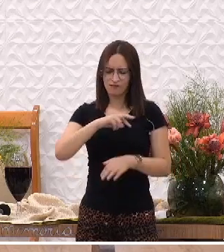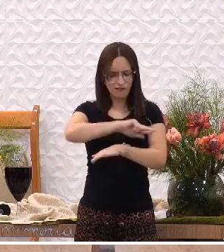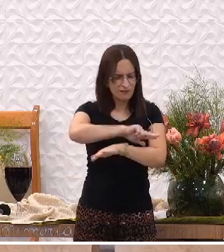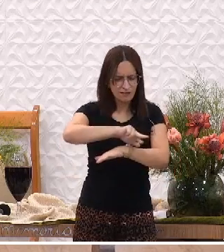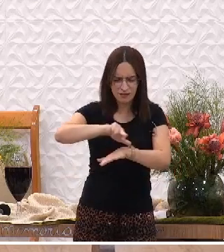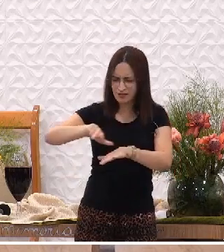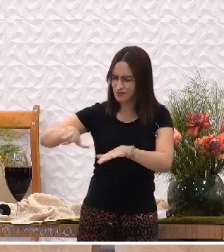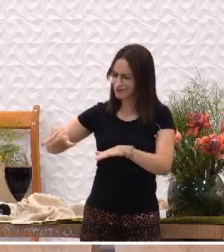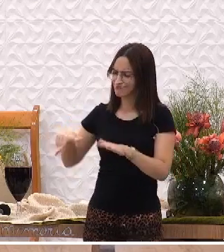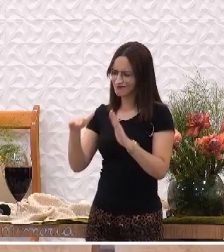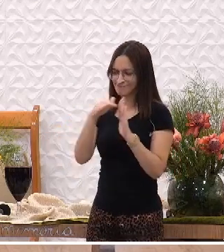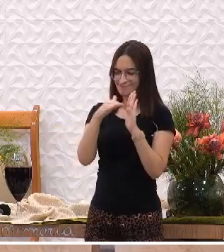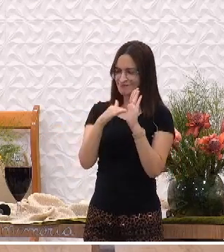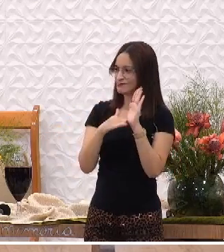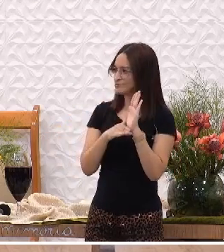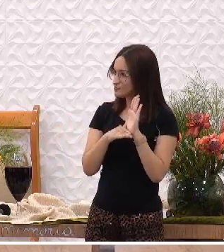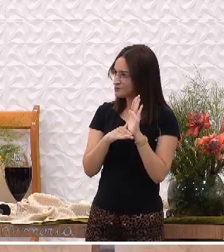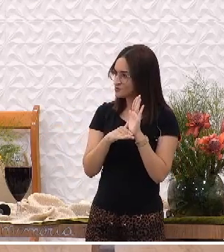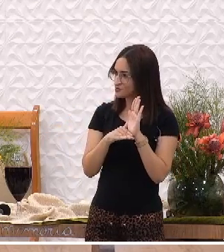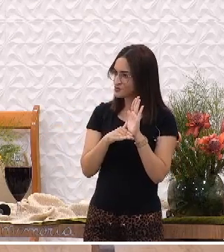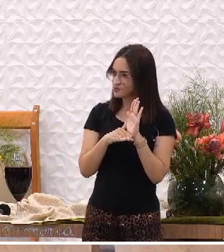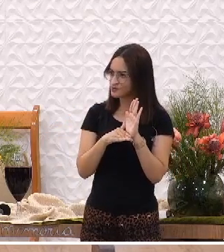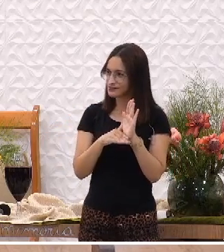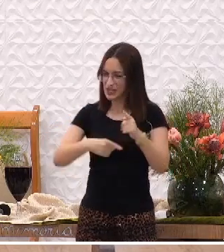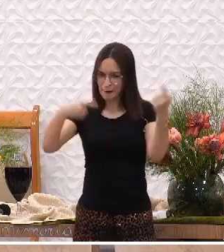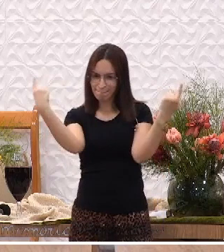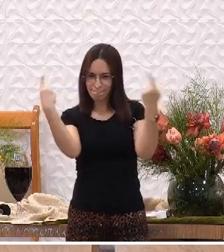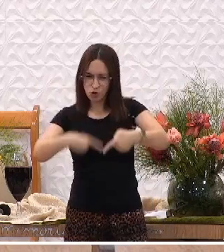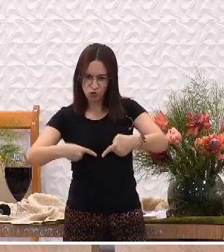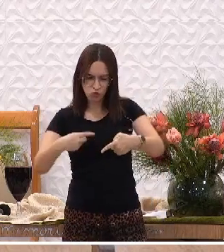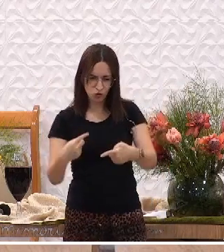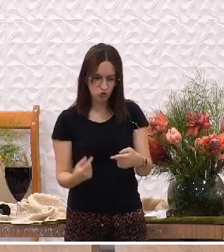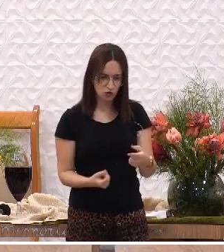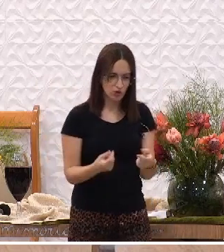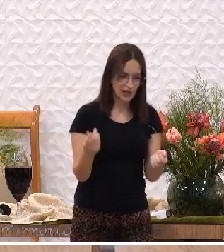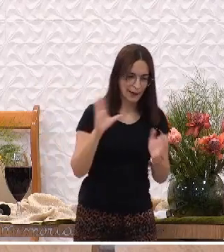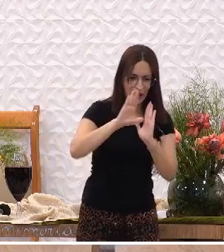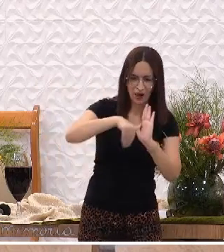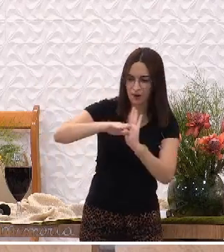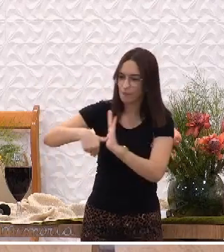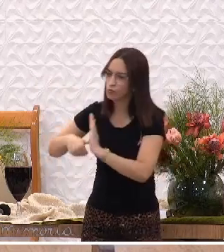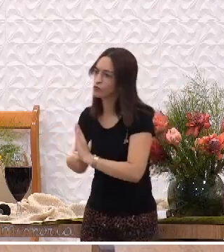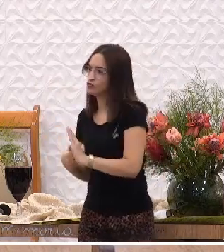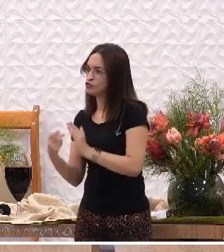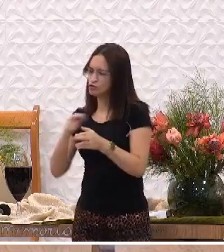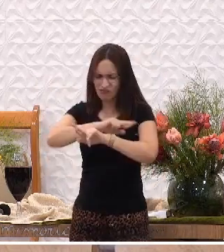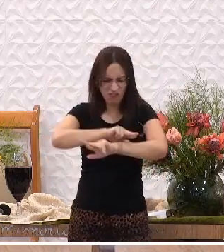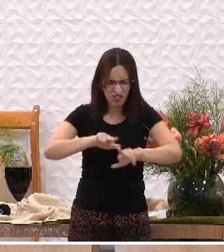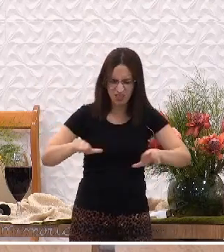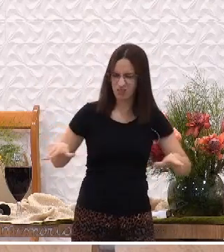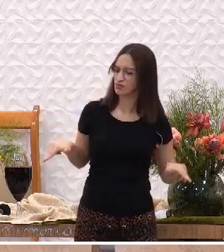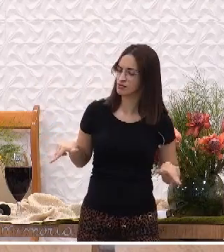principalmente motivos relacionados à corrupção política e eclesiástica da época. E são alguns pontos assim